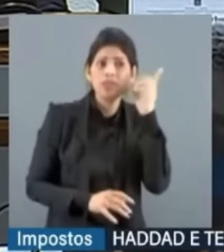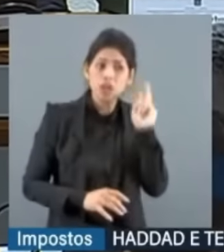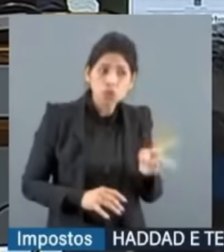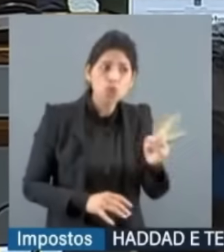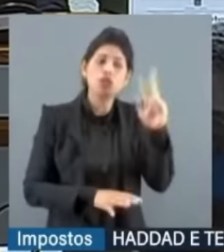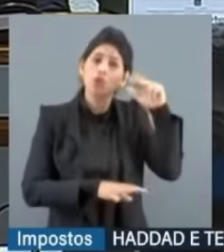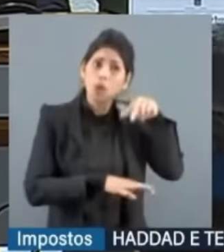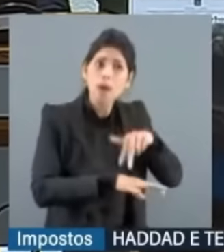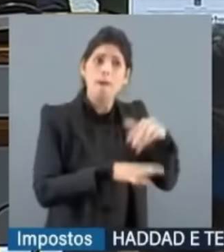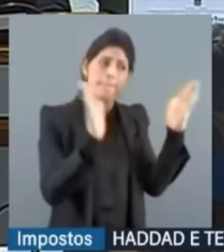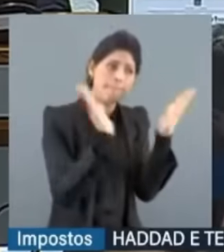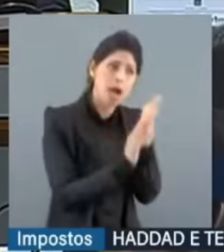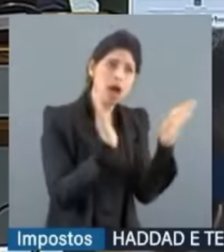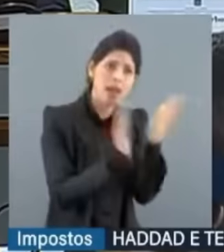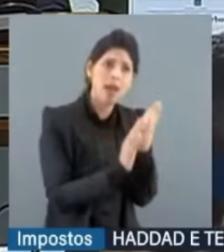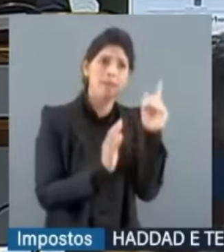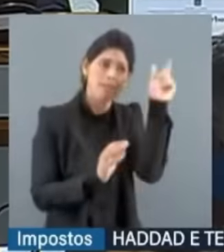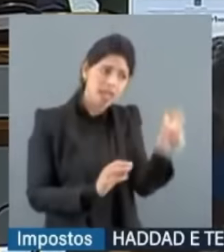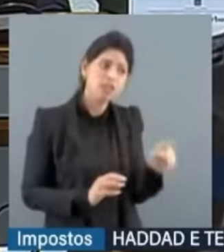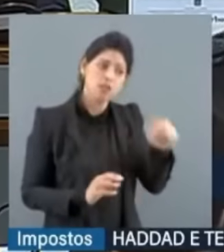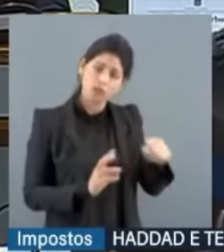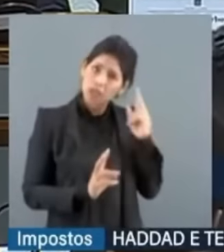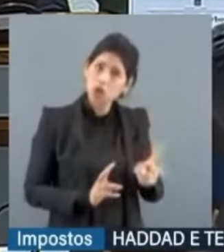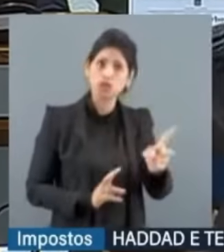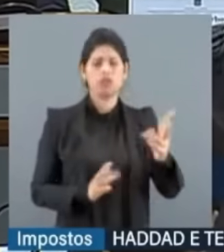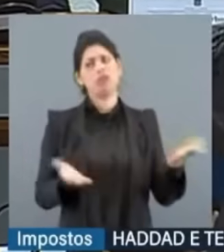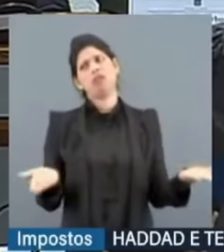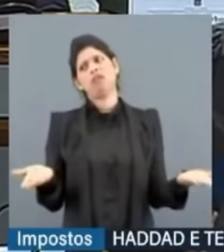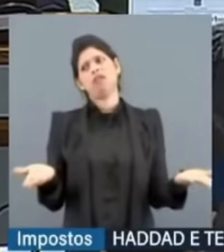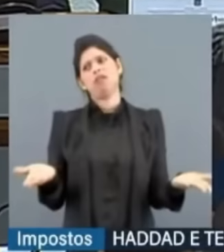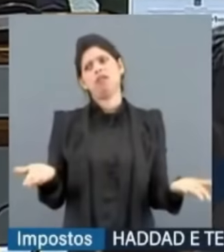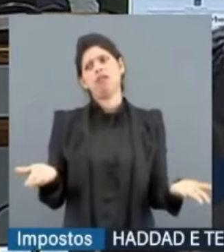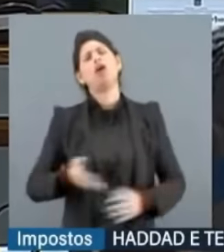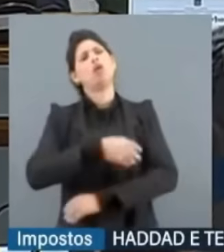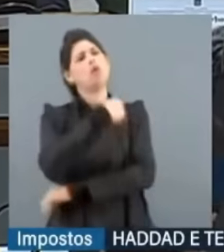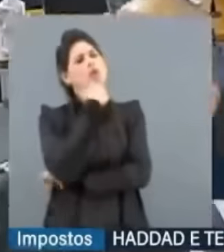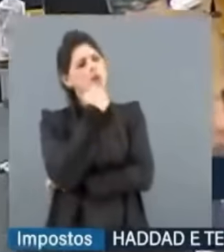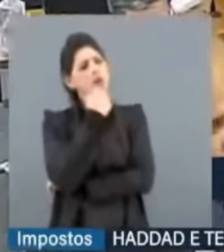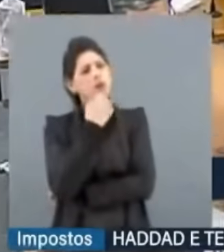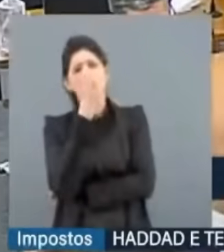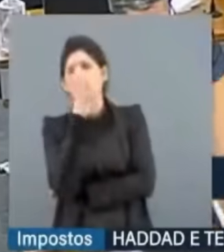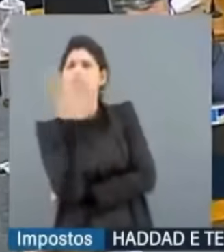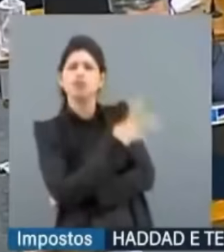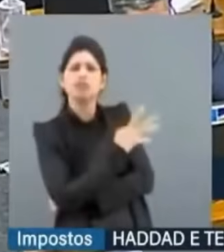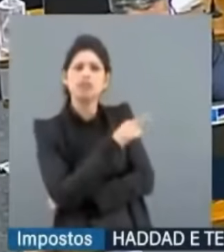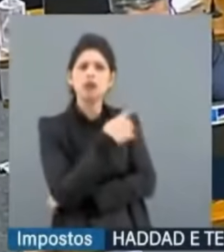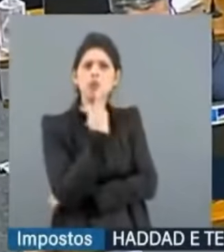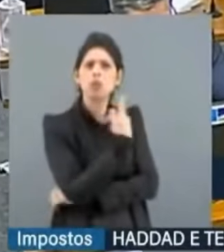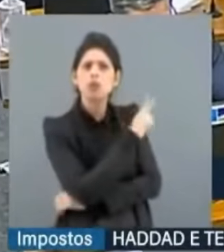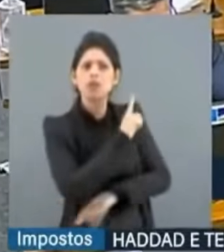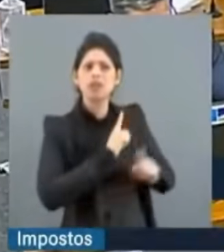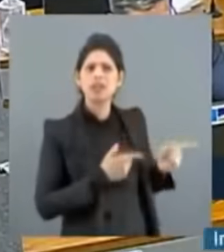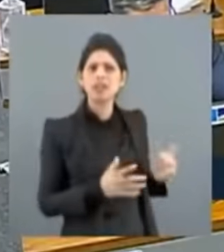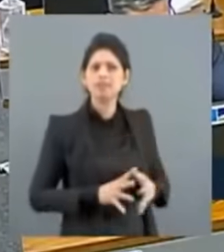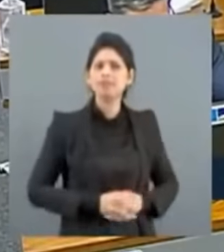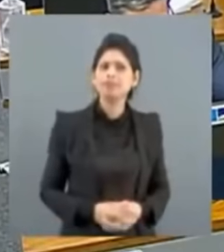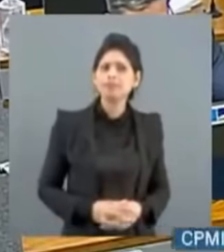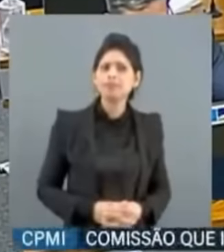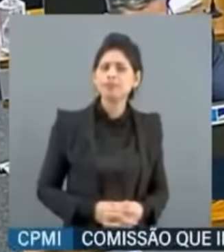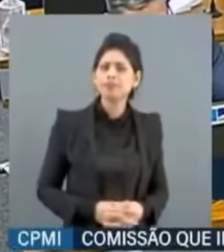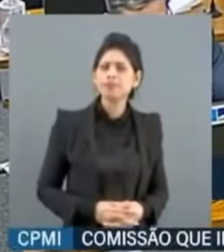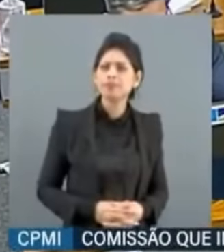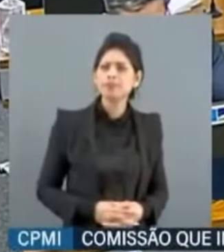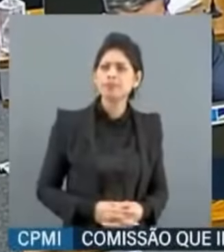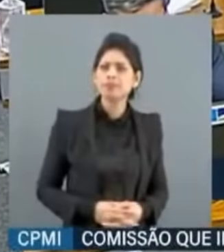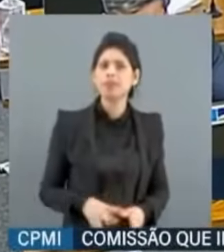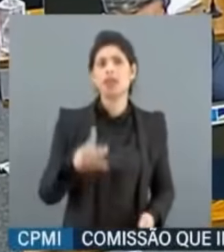ao deputado Rubem, porque tá surreal isso aqui. Qual que é a acusação contra o Abílio? Senhores, Pela a ordem, mesa, a minha presidente. presidência, a